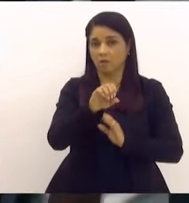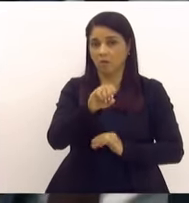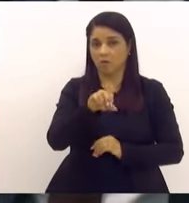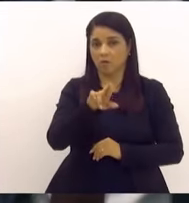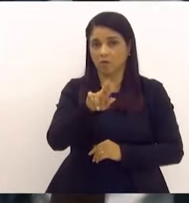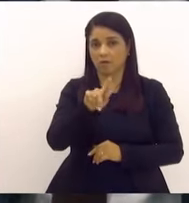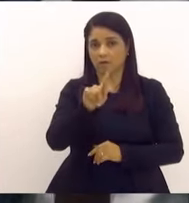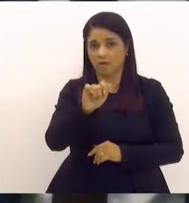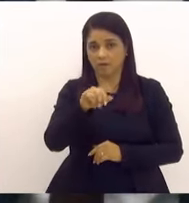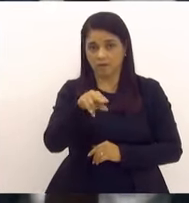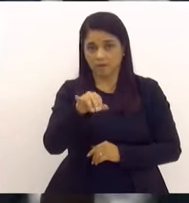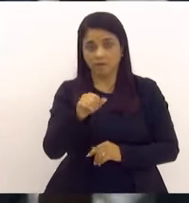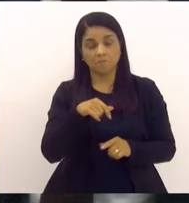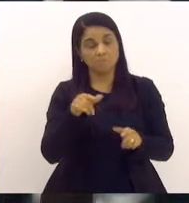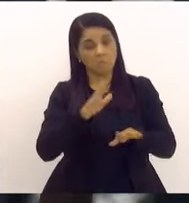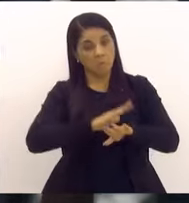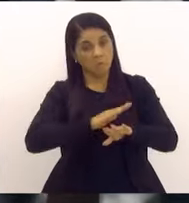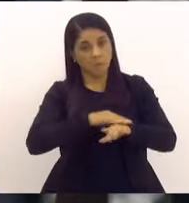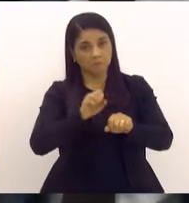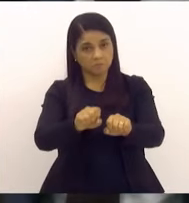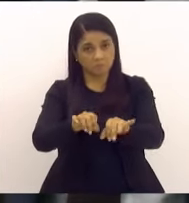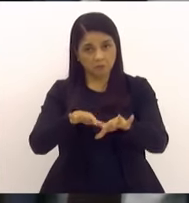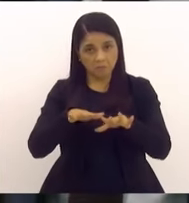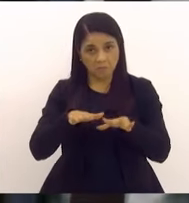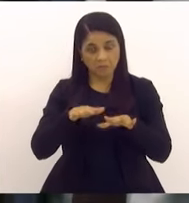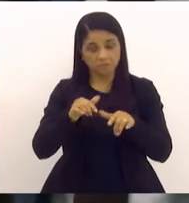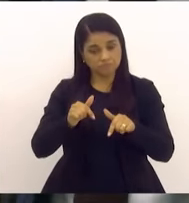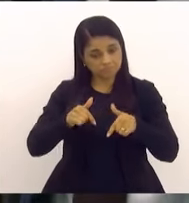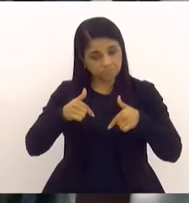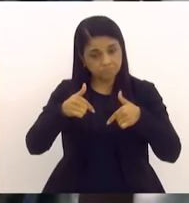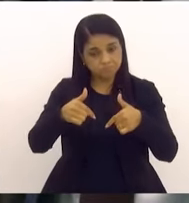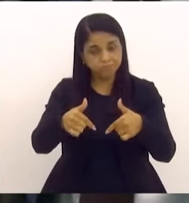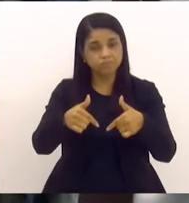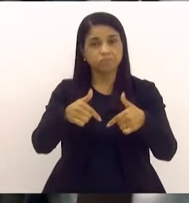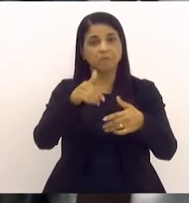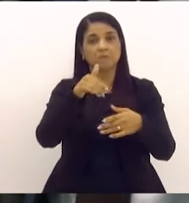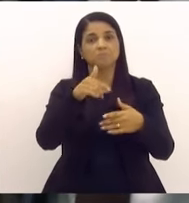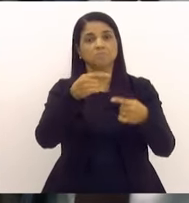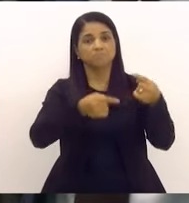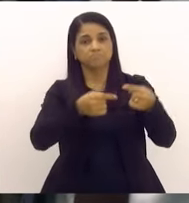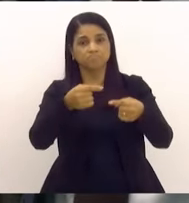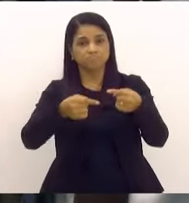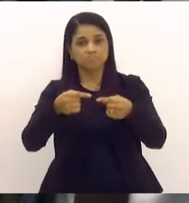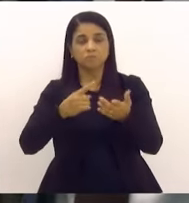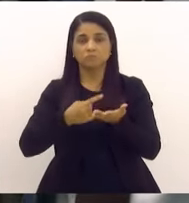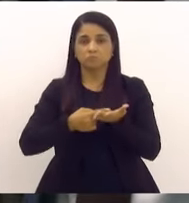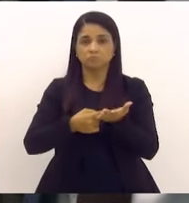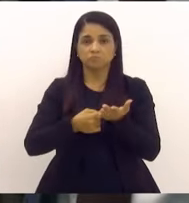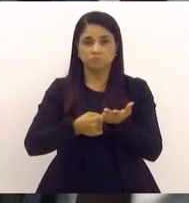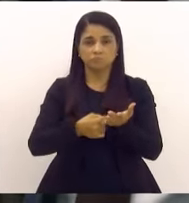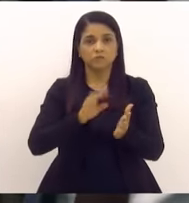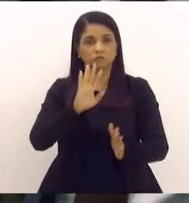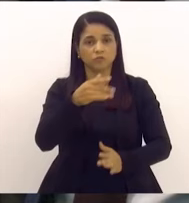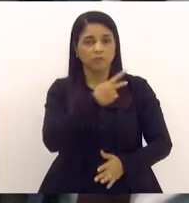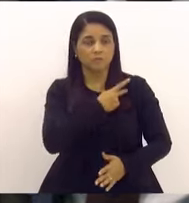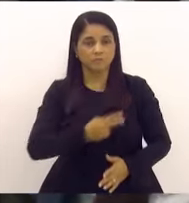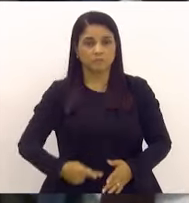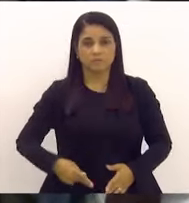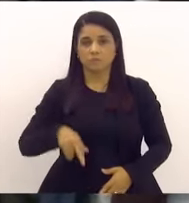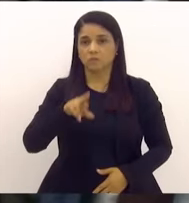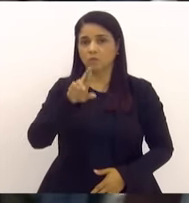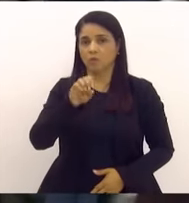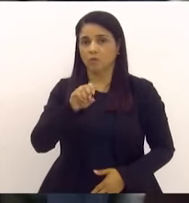um momento do Parlamento fazer esse exercício e, após o compromisso já estabelecido pelo presidente Rodrigo Bacelar,